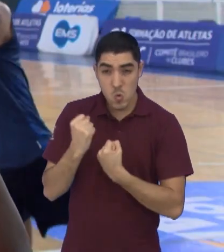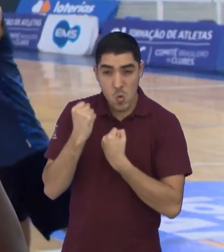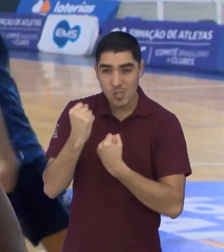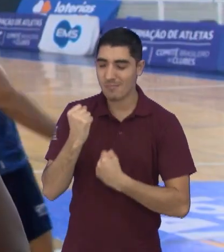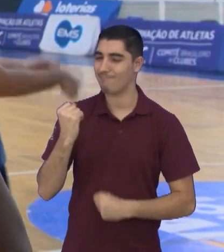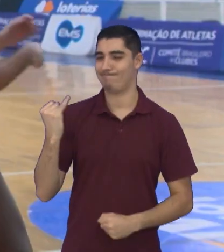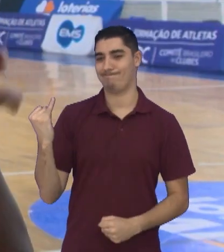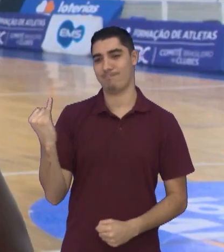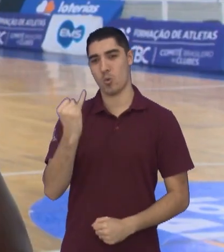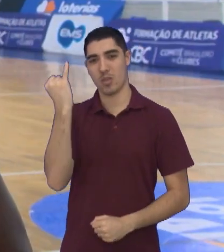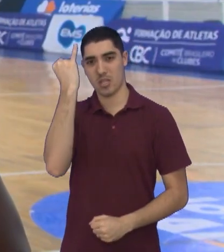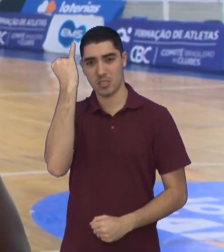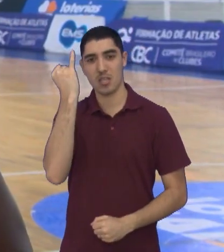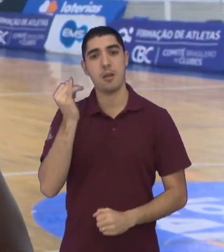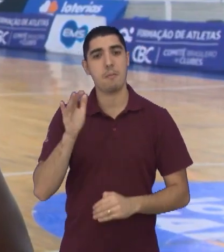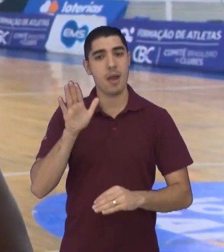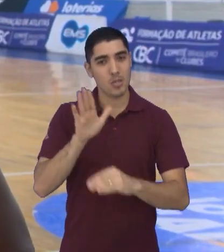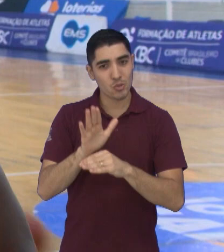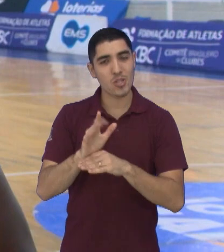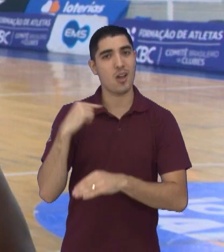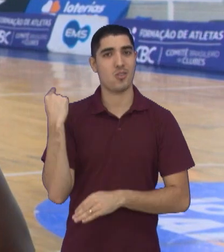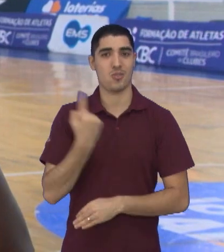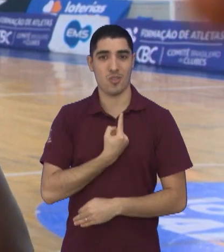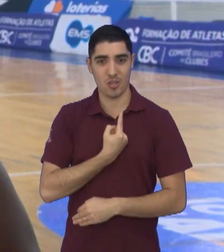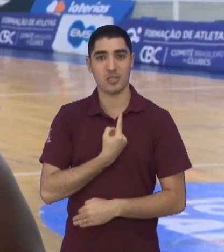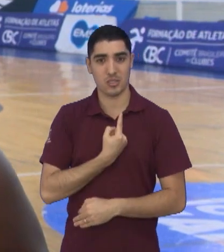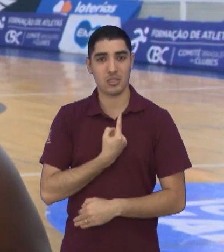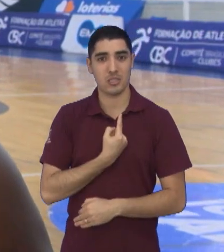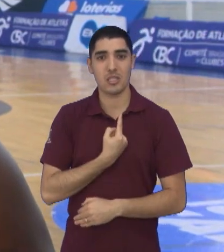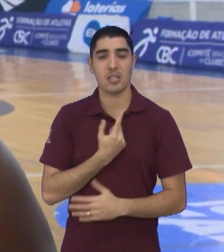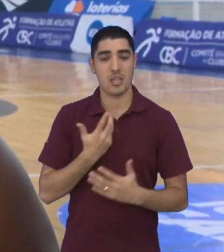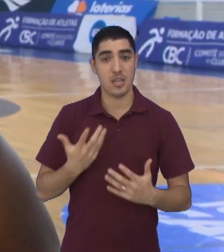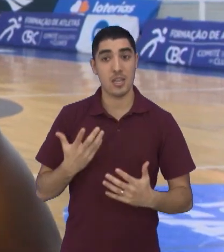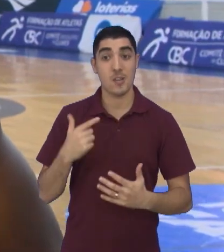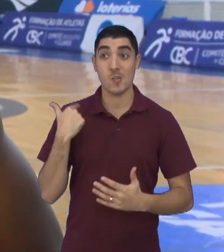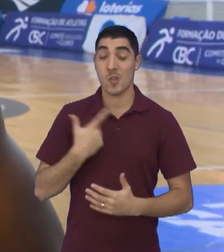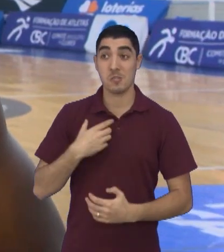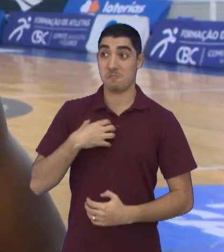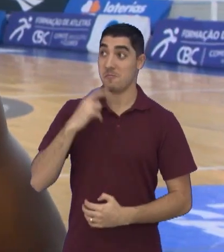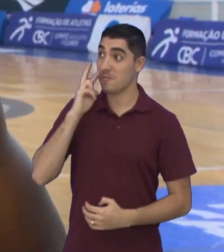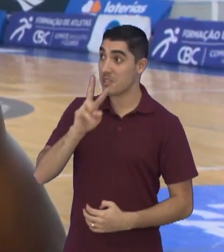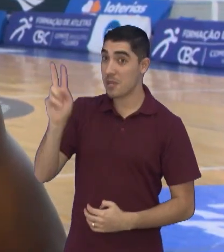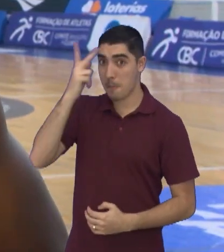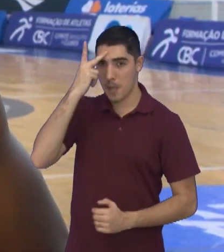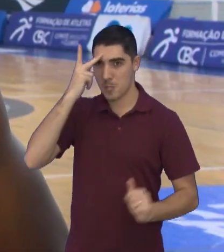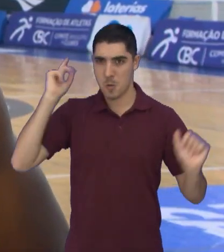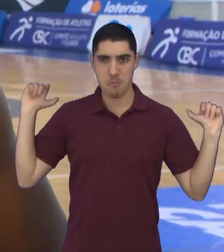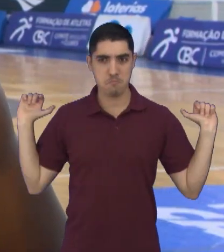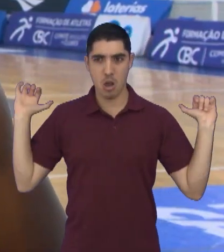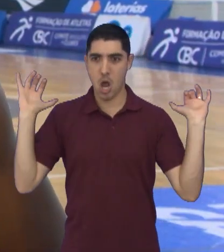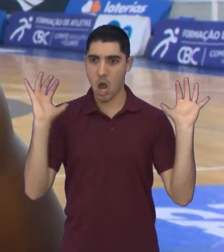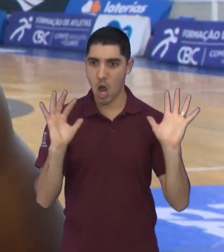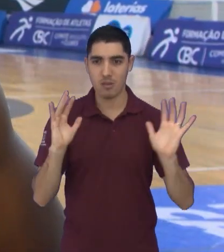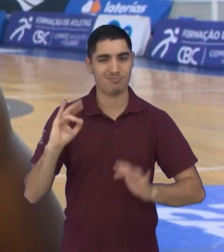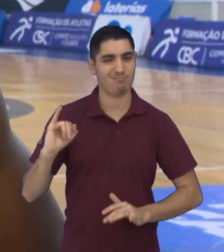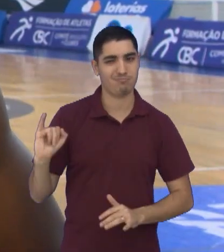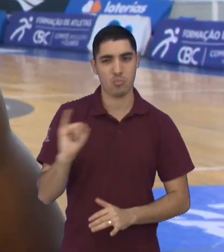importante para nós. Sentir essa presença da torcida é muito importante. Jogar em